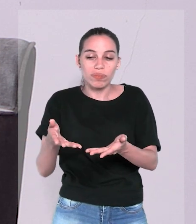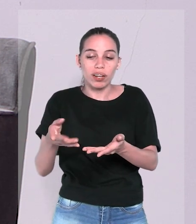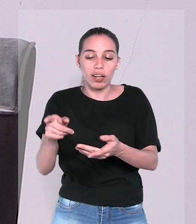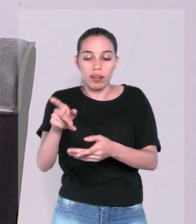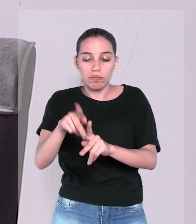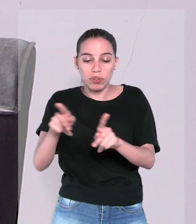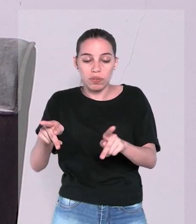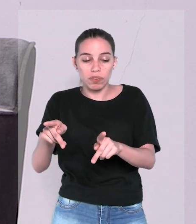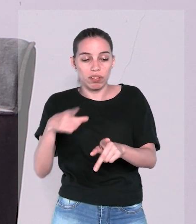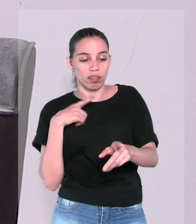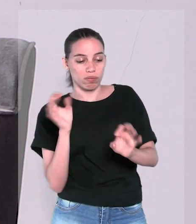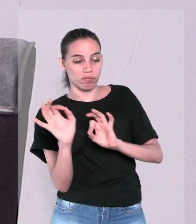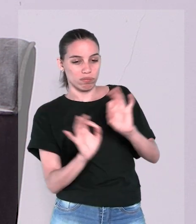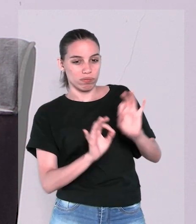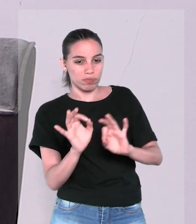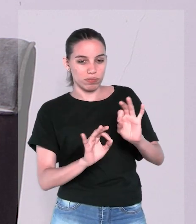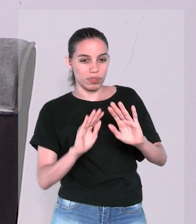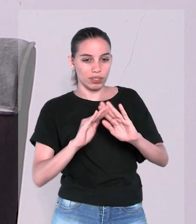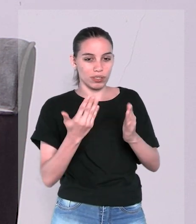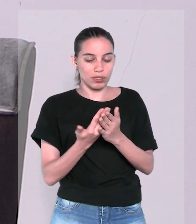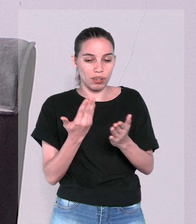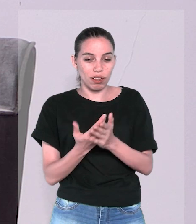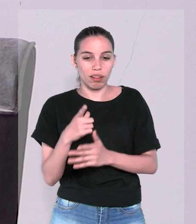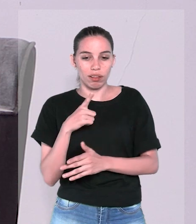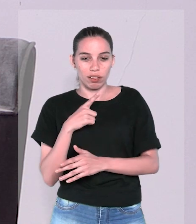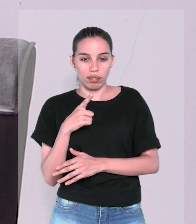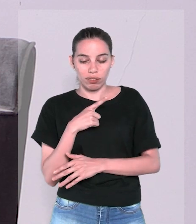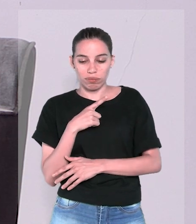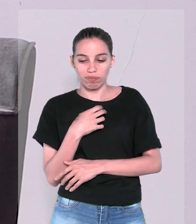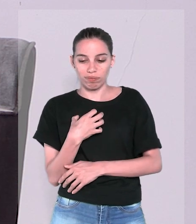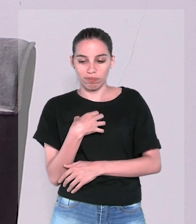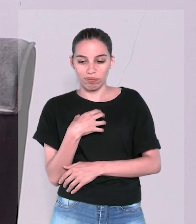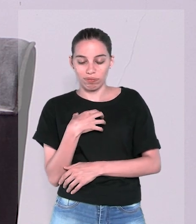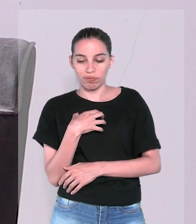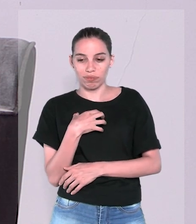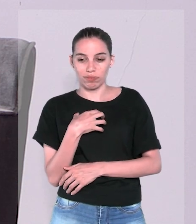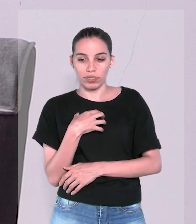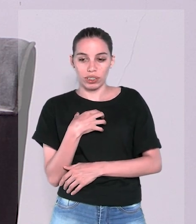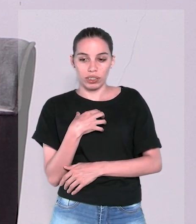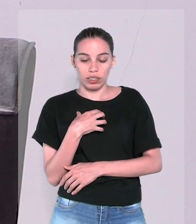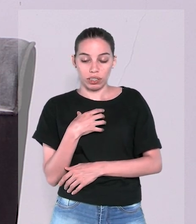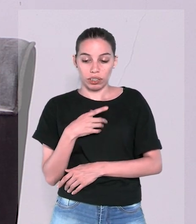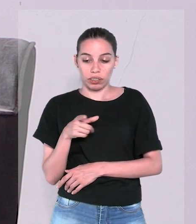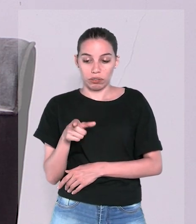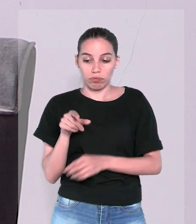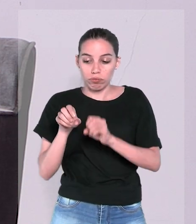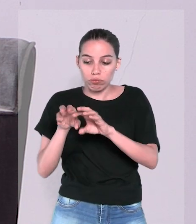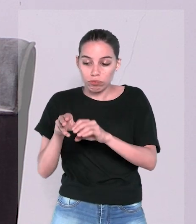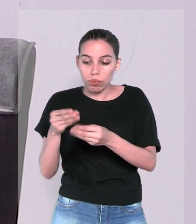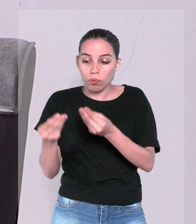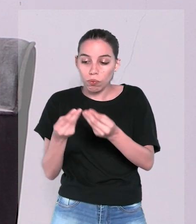Michel Maffesoli, que é um sociólogo francês do qual eu gosto muito, ele tem um livro cujo título é Elogio da Razão